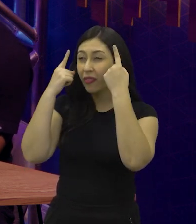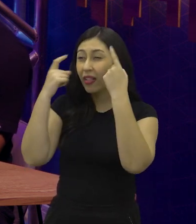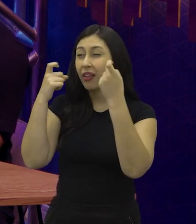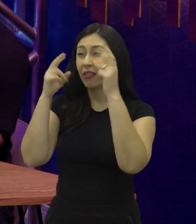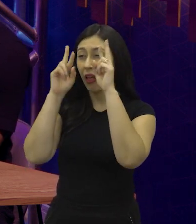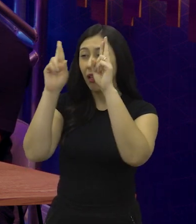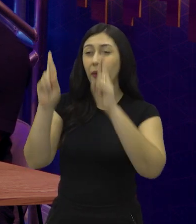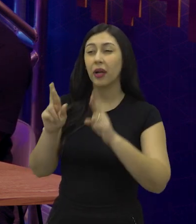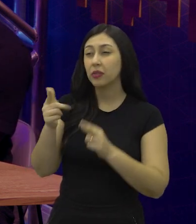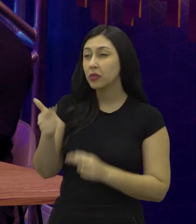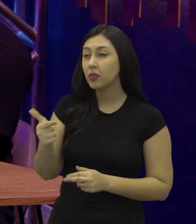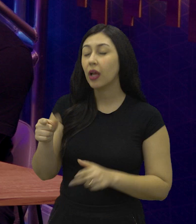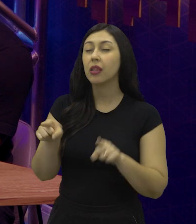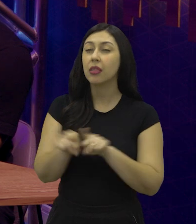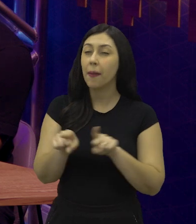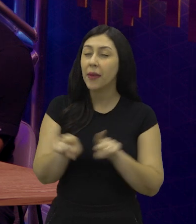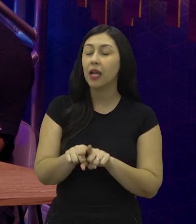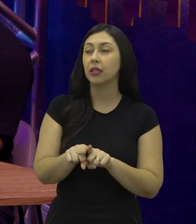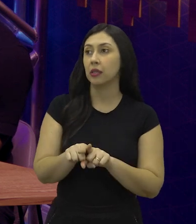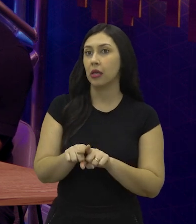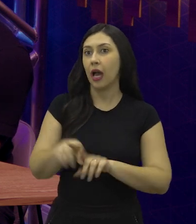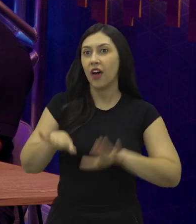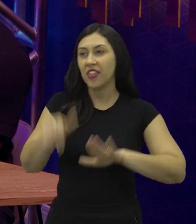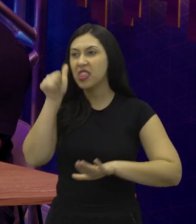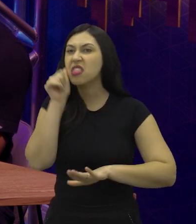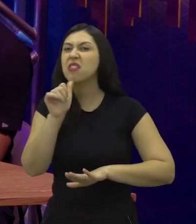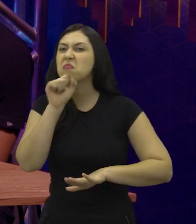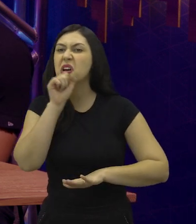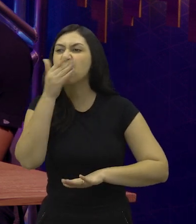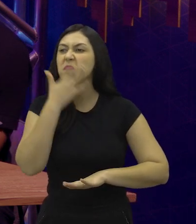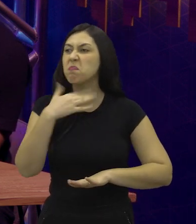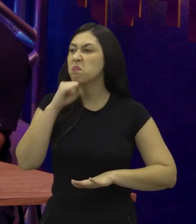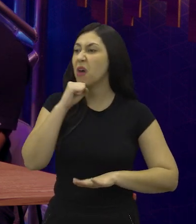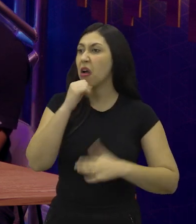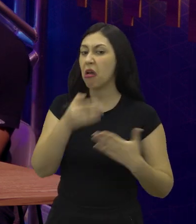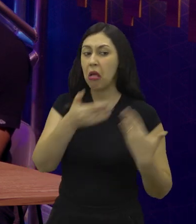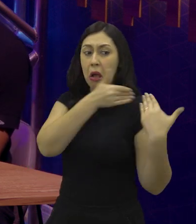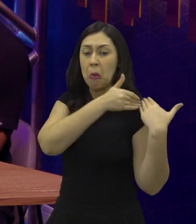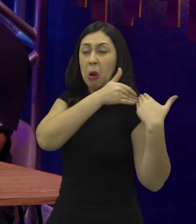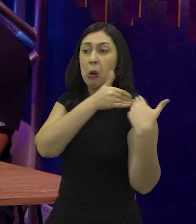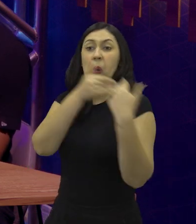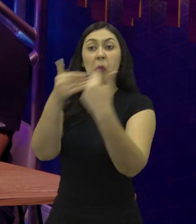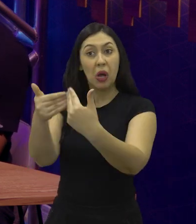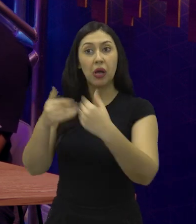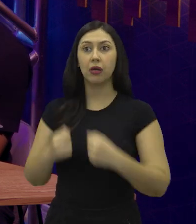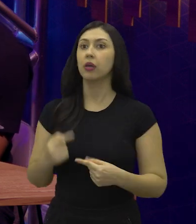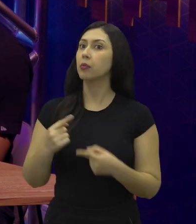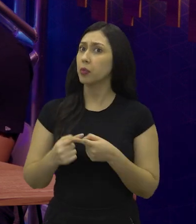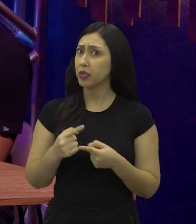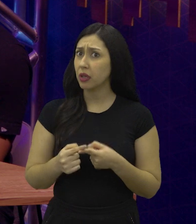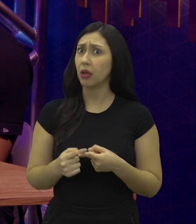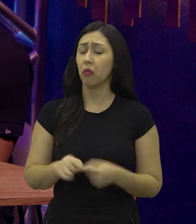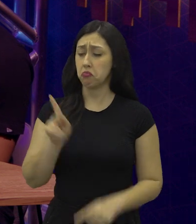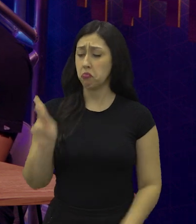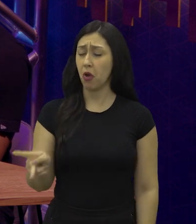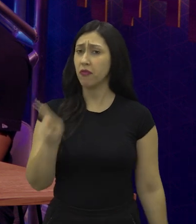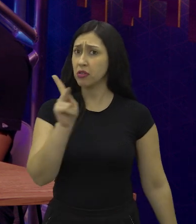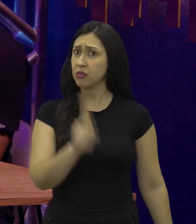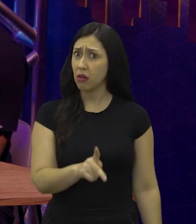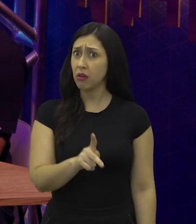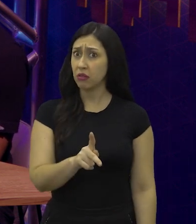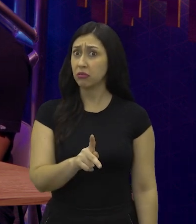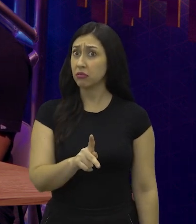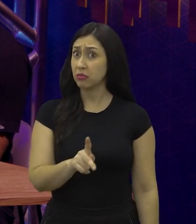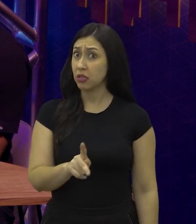de respeito. E você comentou sobre a terceirização da educação, né? O professor, ele deveria ocupar um